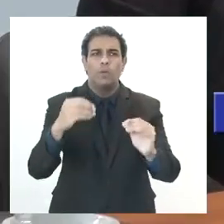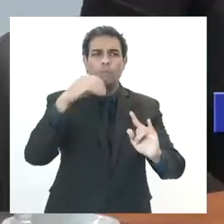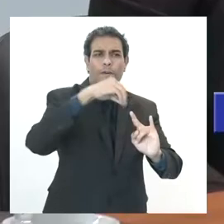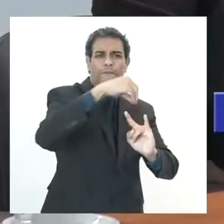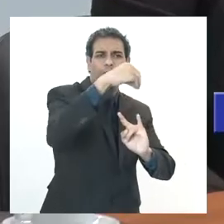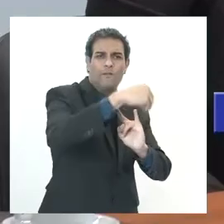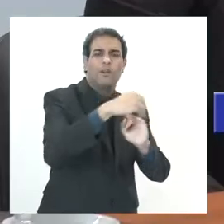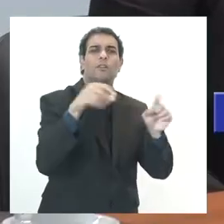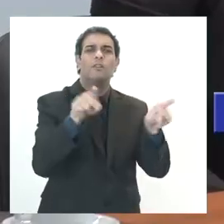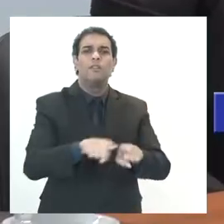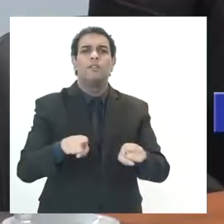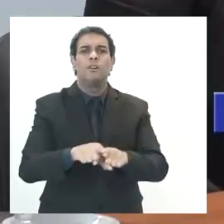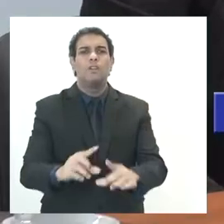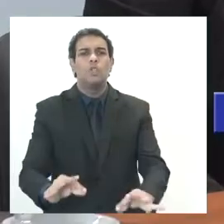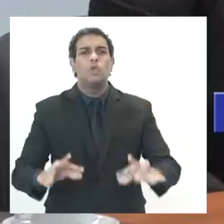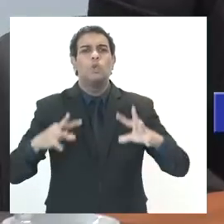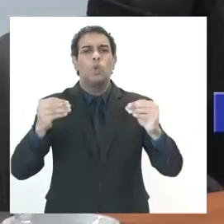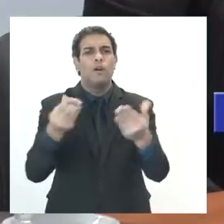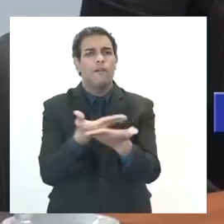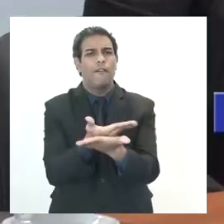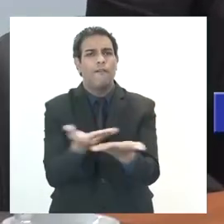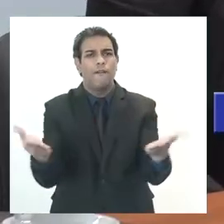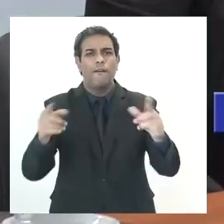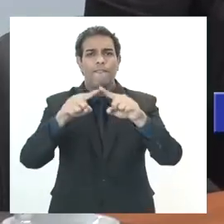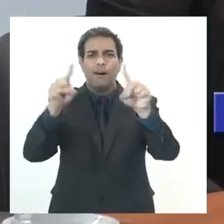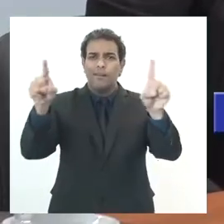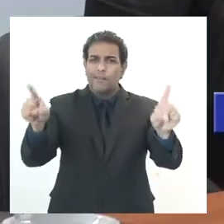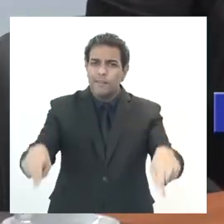mas todos os servidores